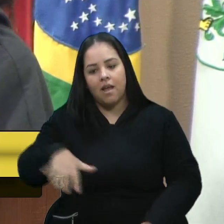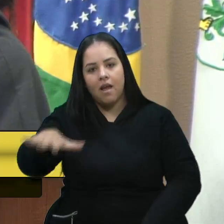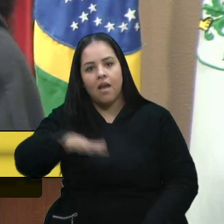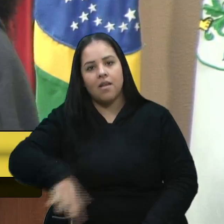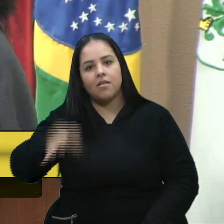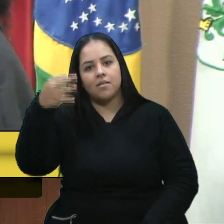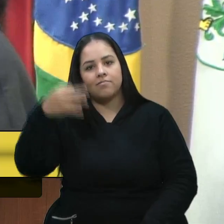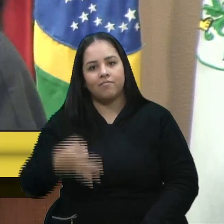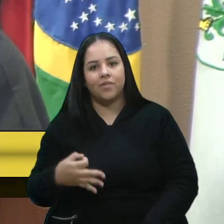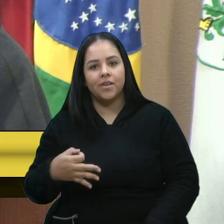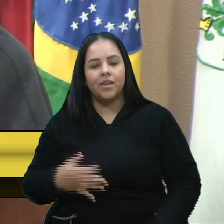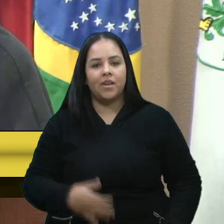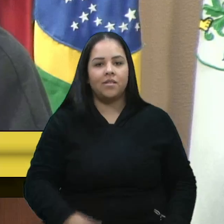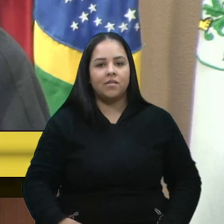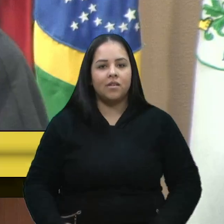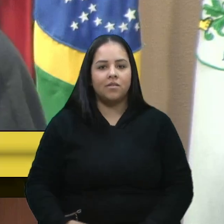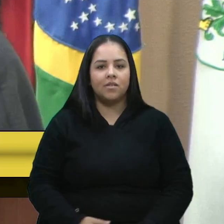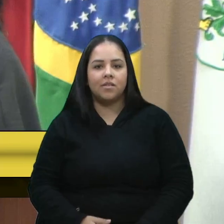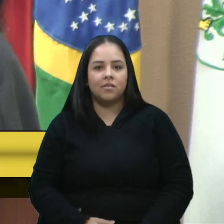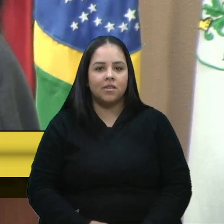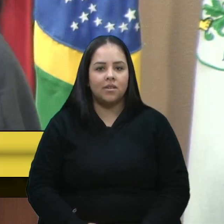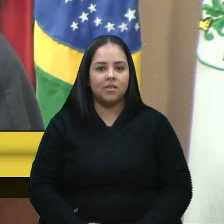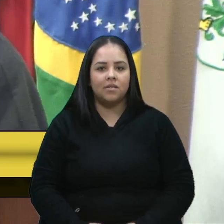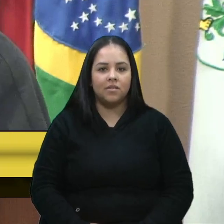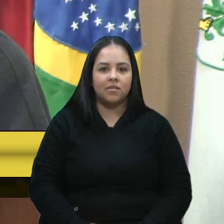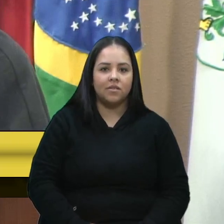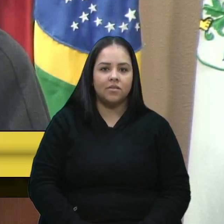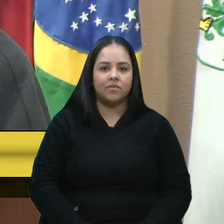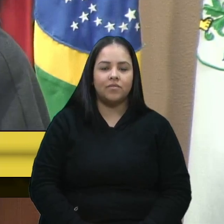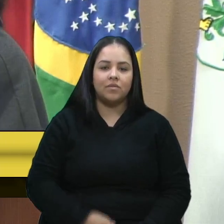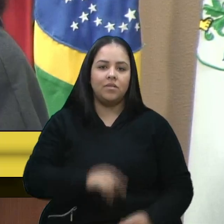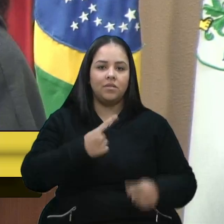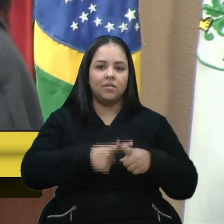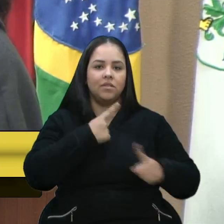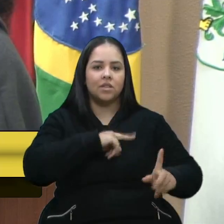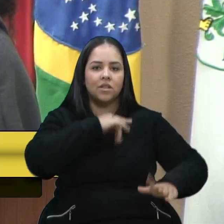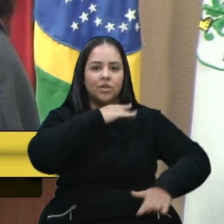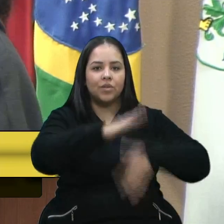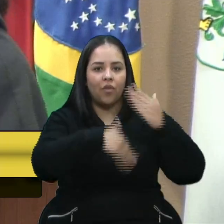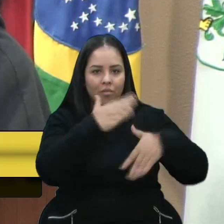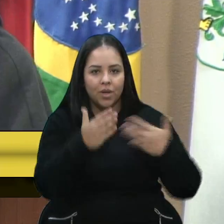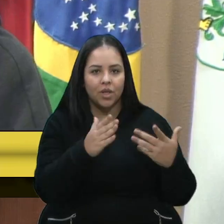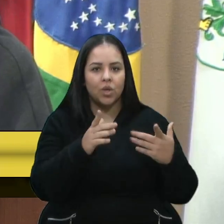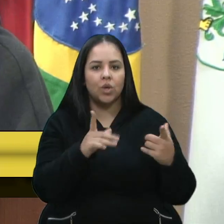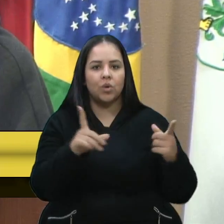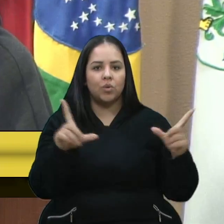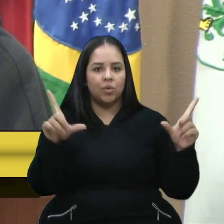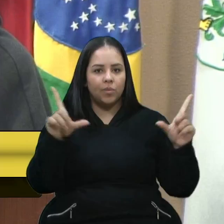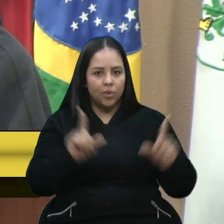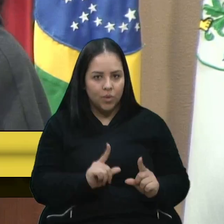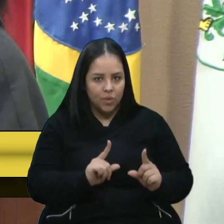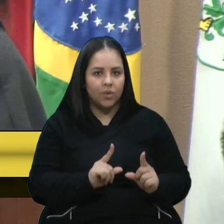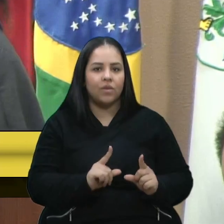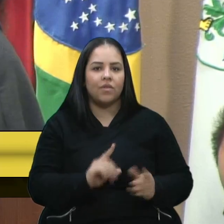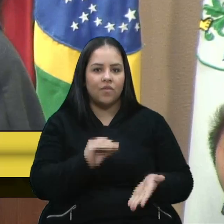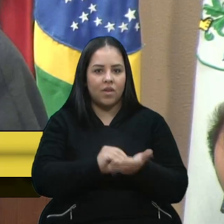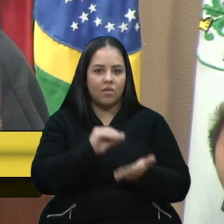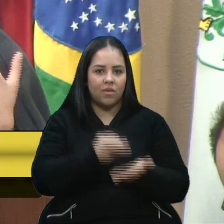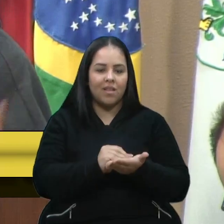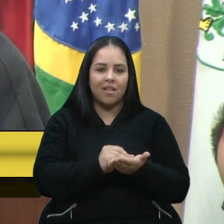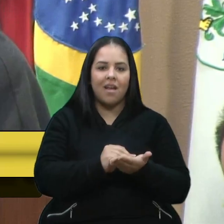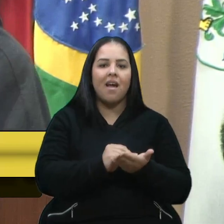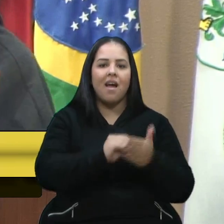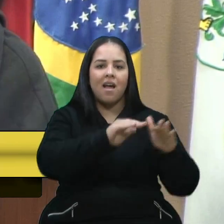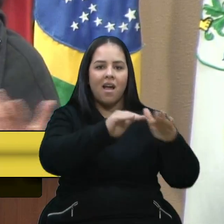do lado da educação, do lado do desenvolvimento, do lado da diminuição da desigualdade, e tudo isso